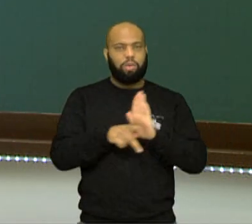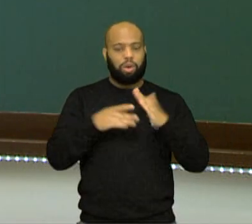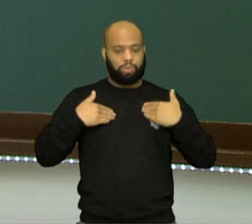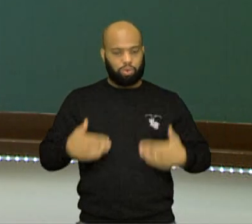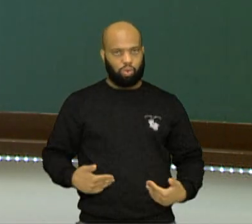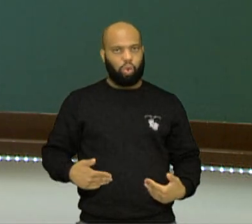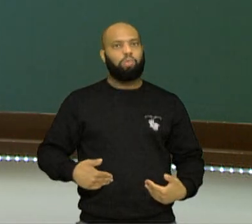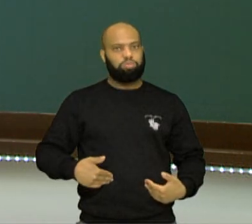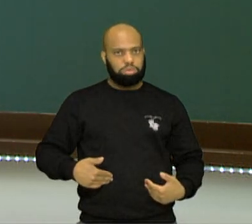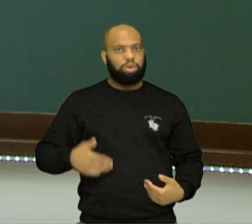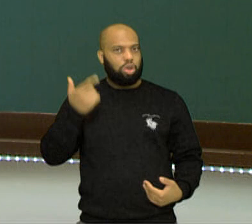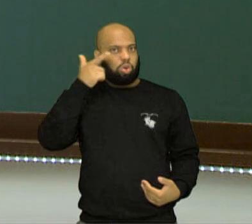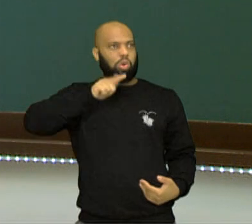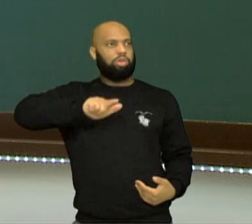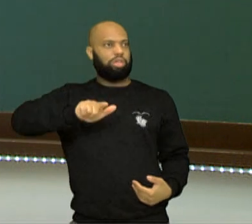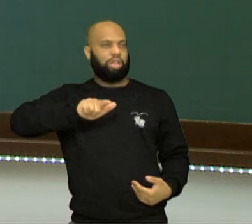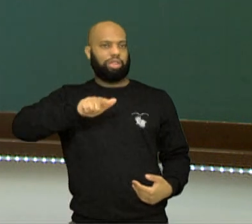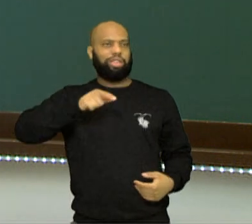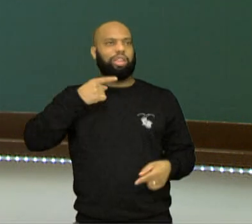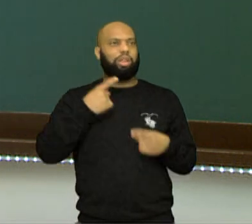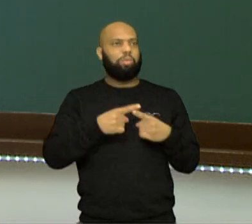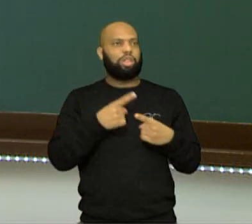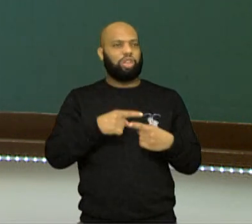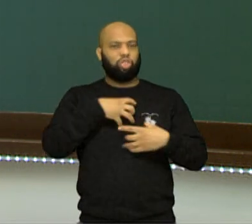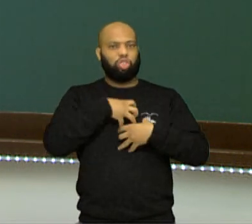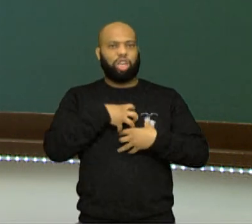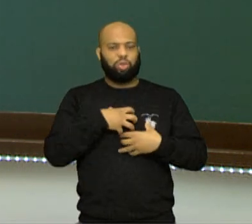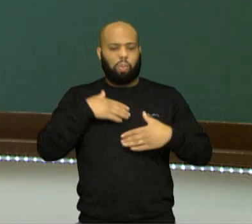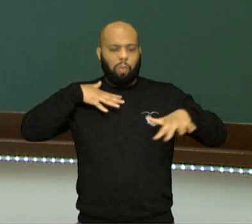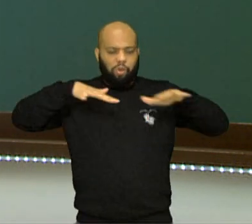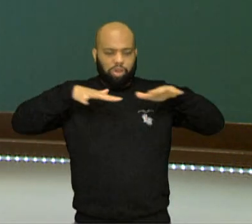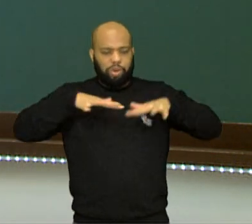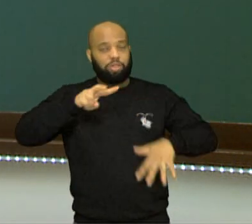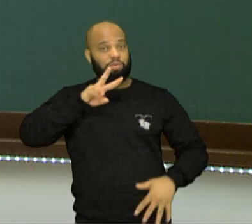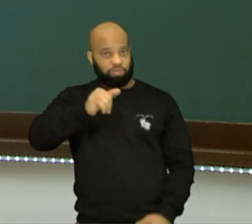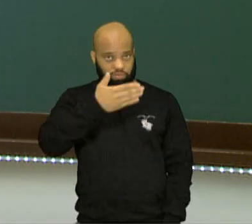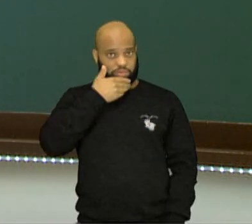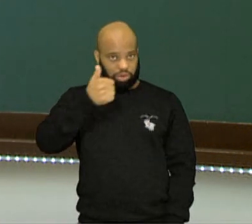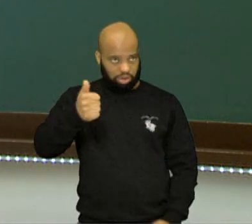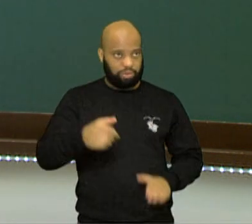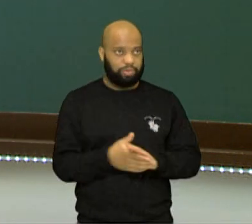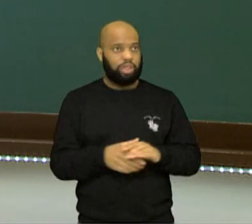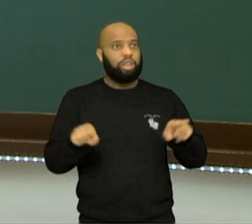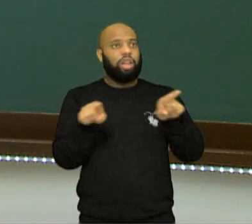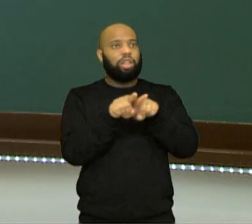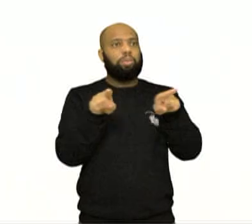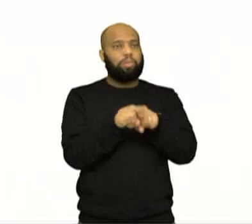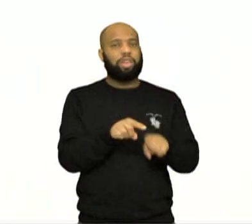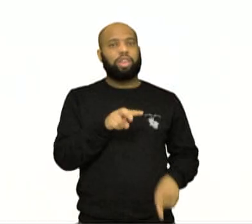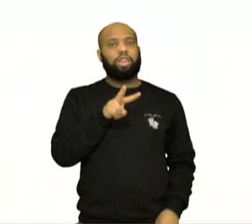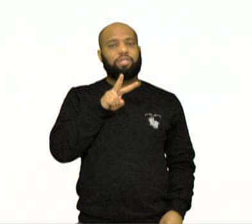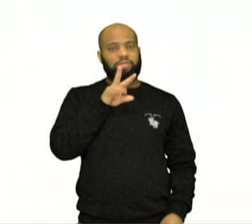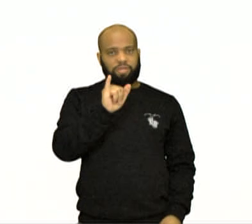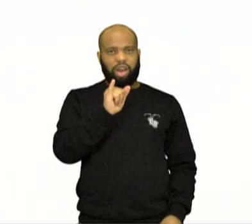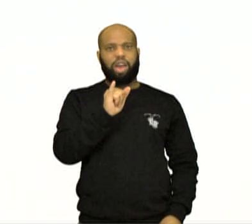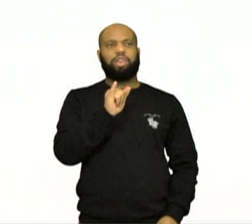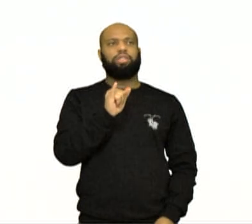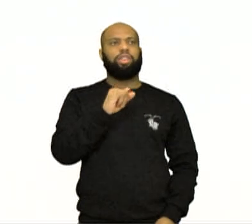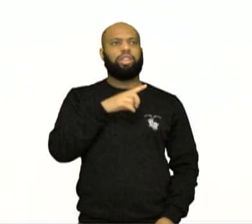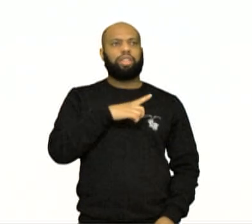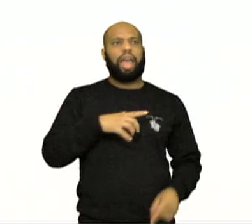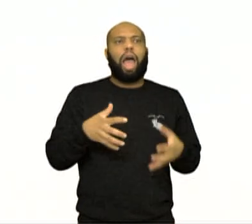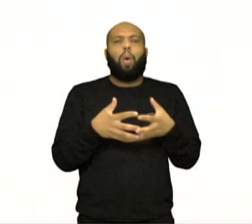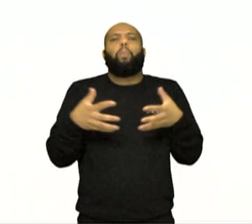coordenação, a coordenação dos meus movimentos vai melhorar muito. Como eu vou ficar mais forte? Eu vou ter um